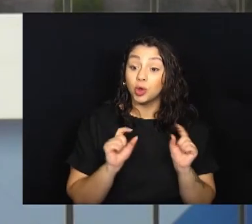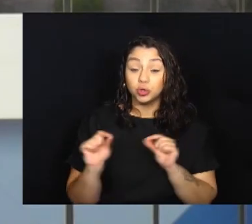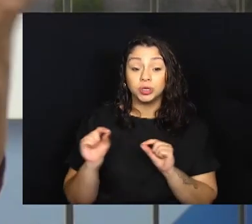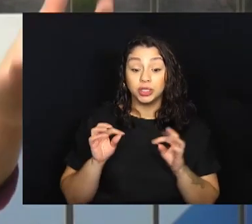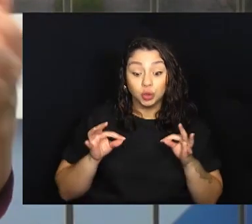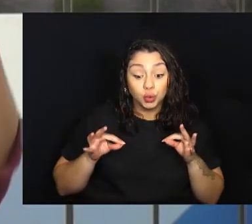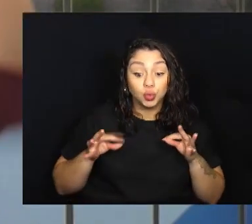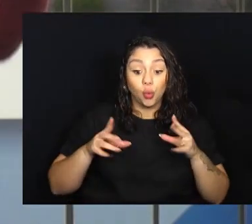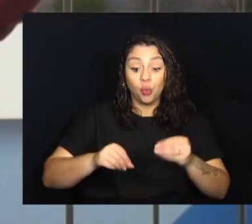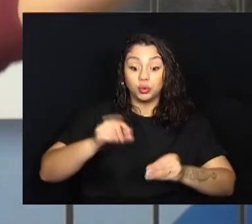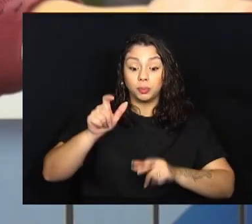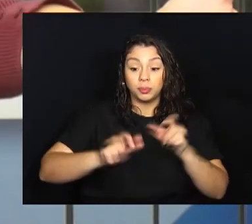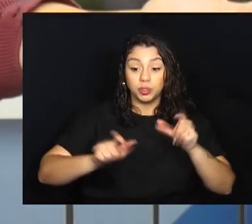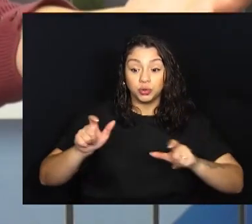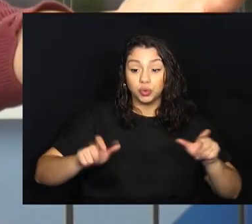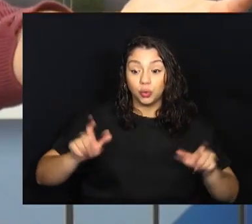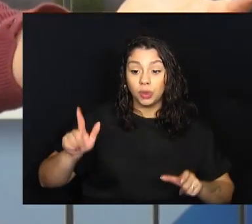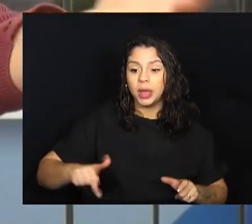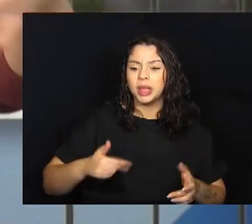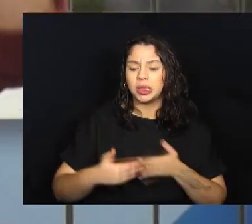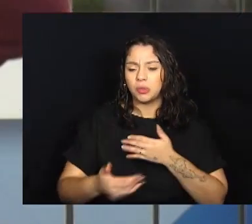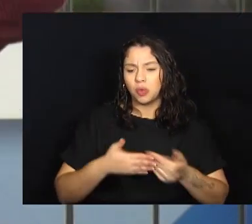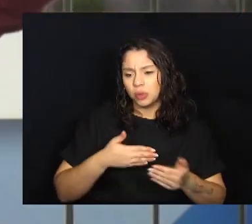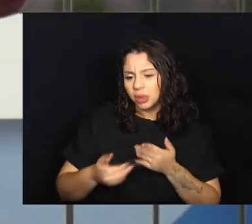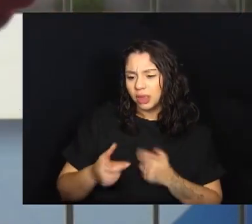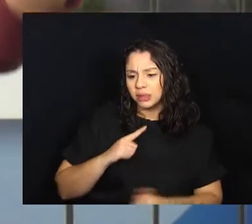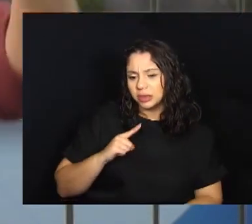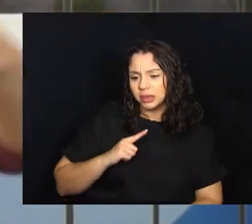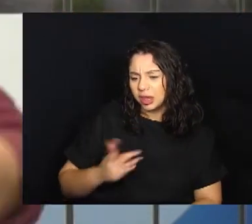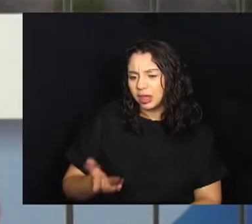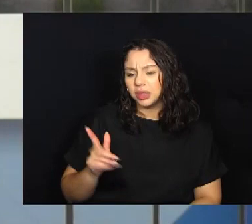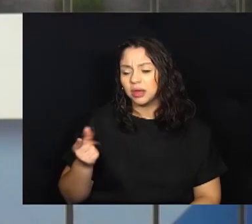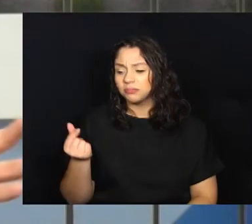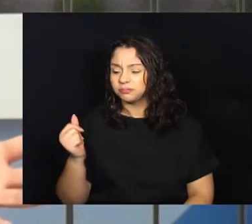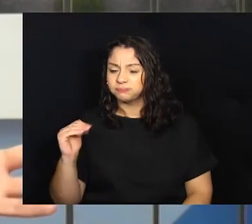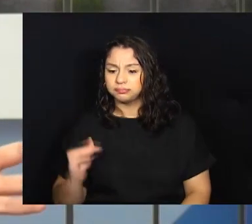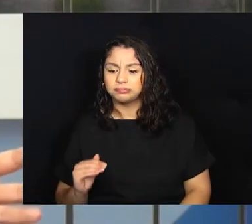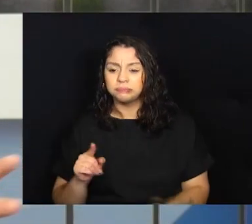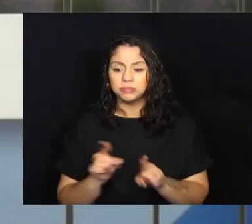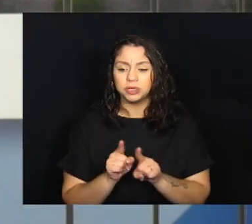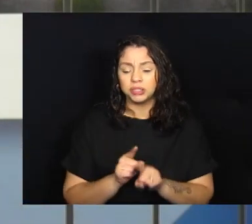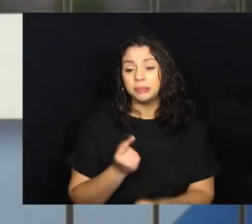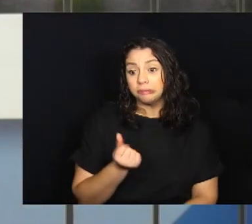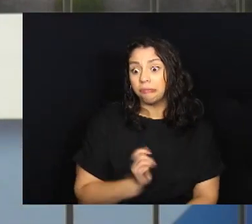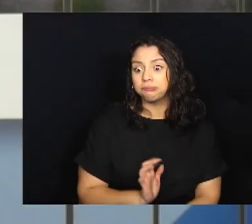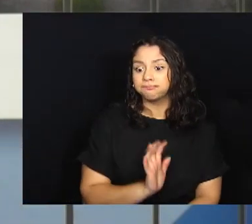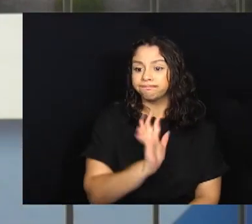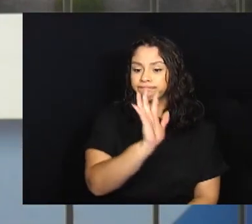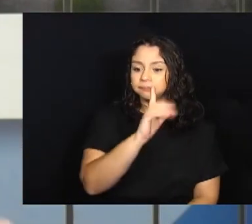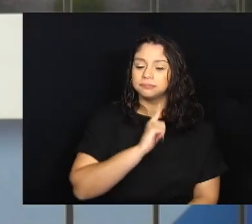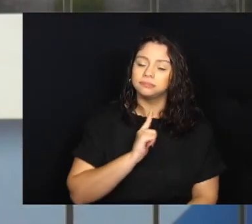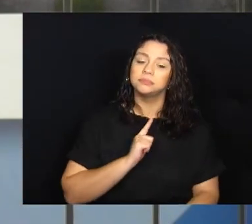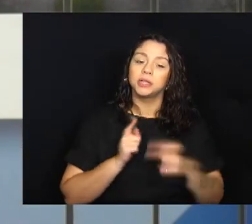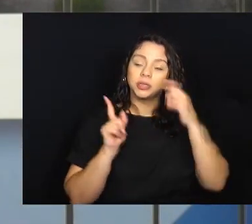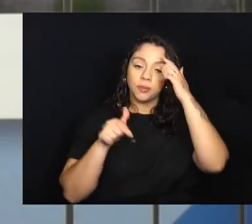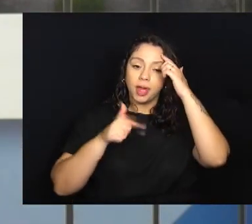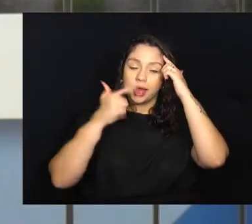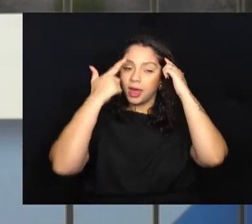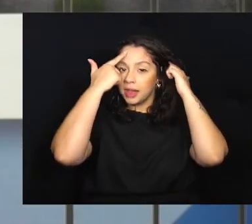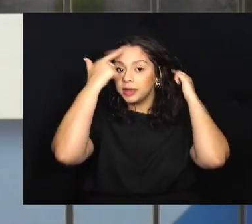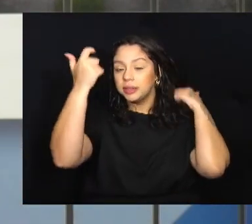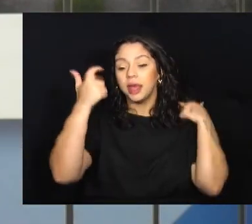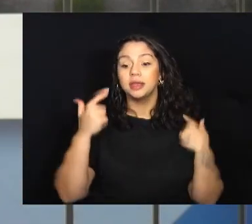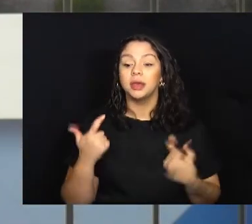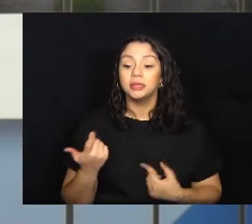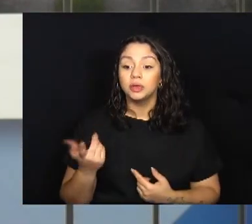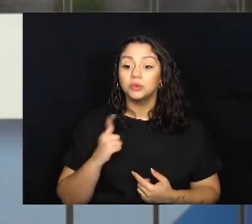mundo, né? Seja pessoas de baixa renda até pessoas com renda, né? Então, assim, essa é a ideia do SUS. E na